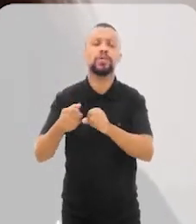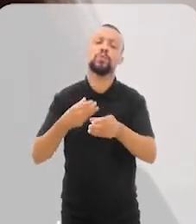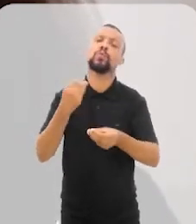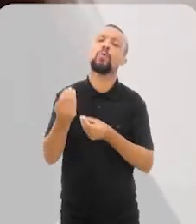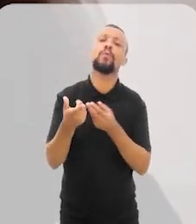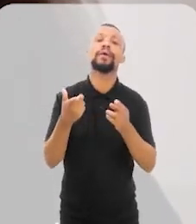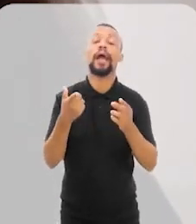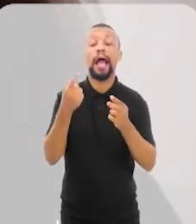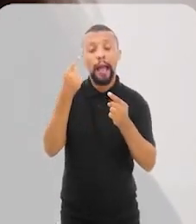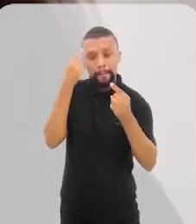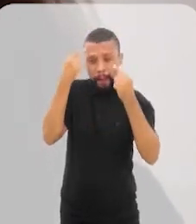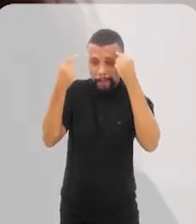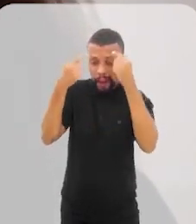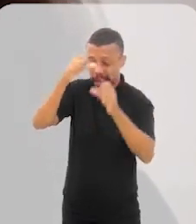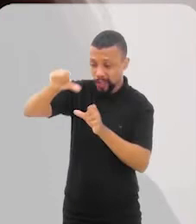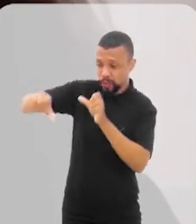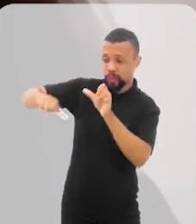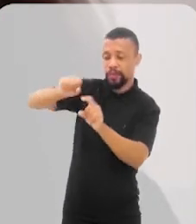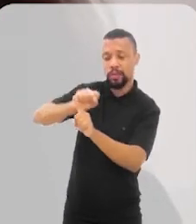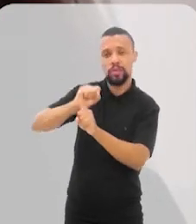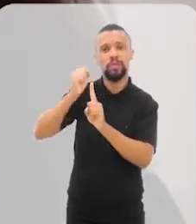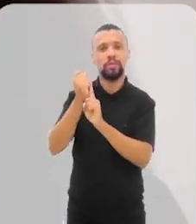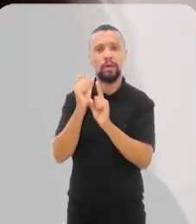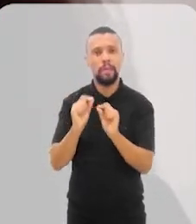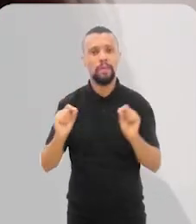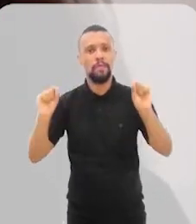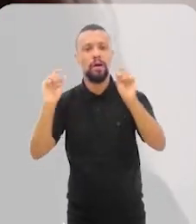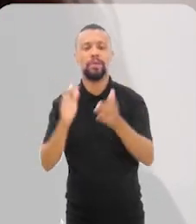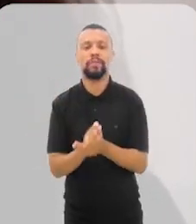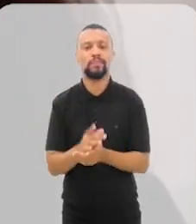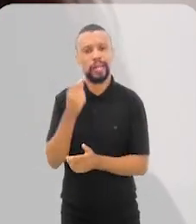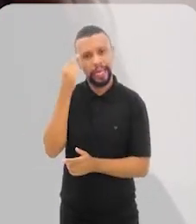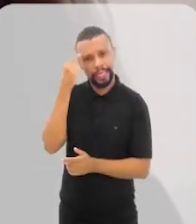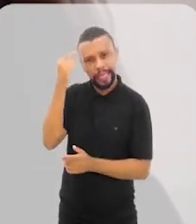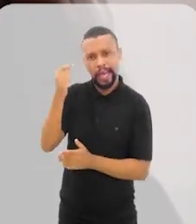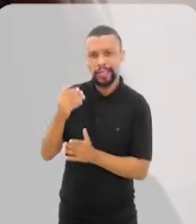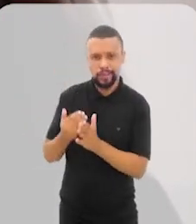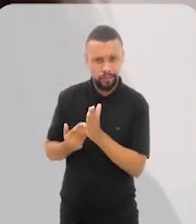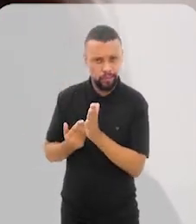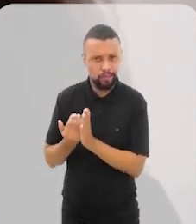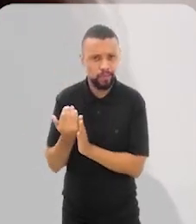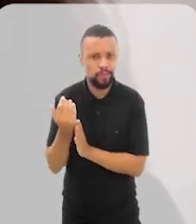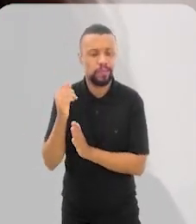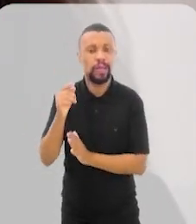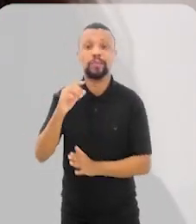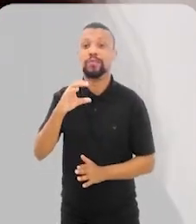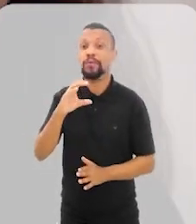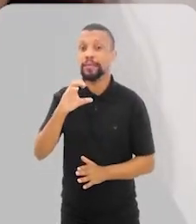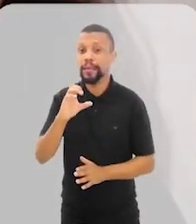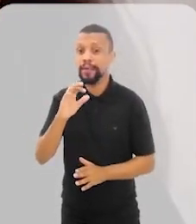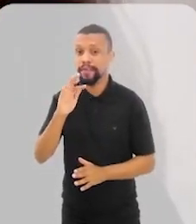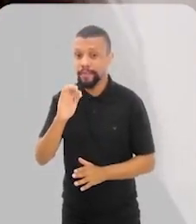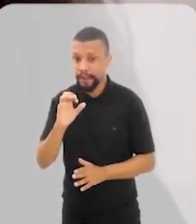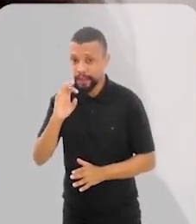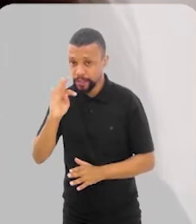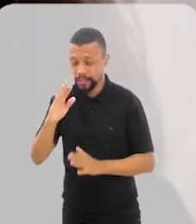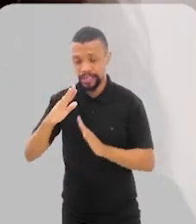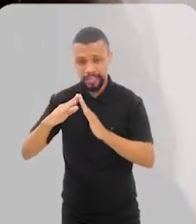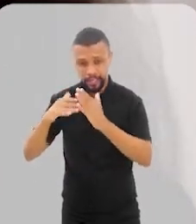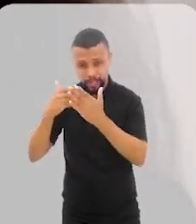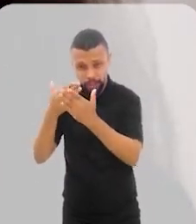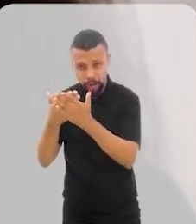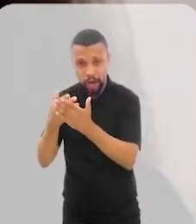em termos de inovação social. Então, a ITES é uma incubadora que surgiu no Cefet. Eu estive no grupo